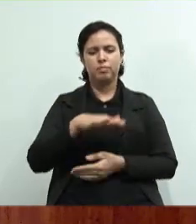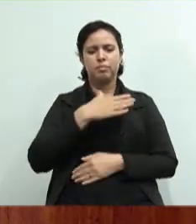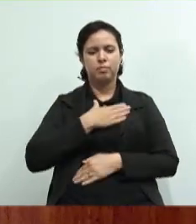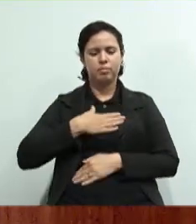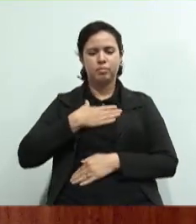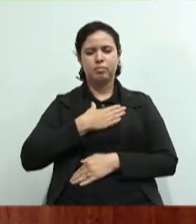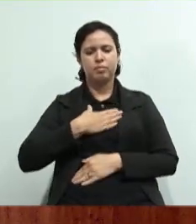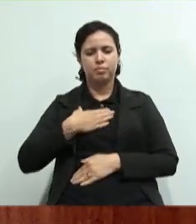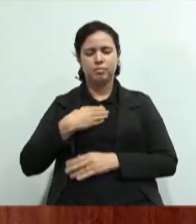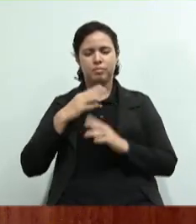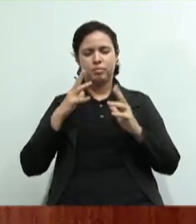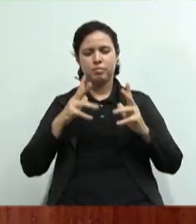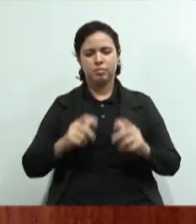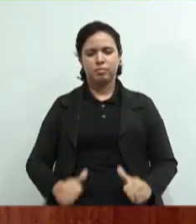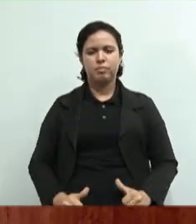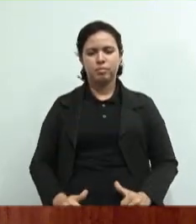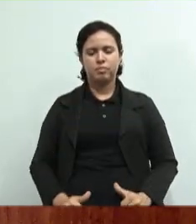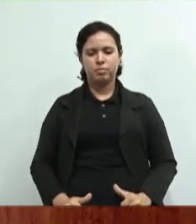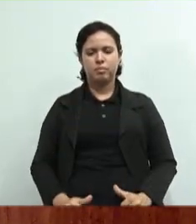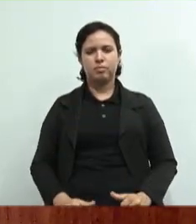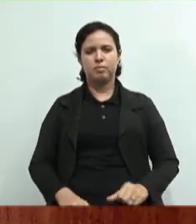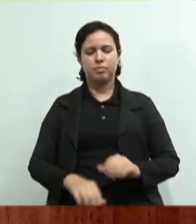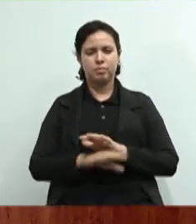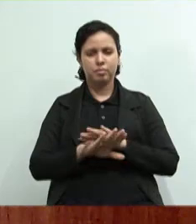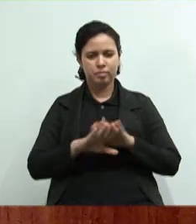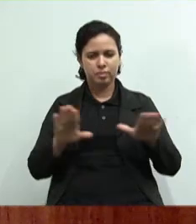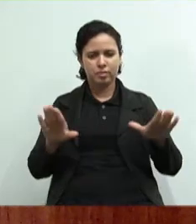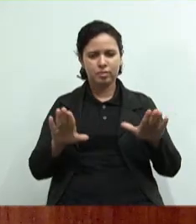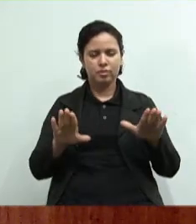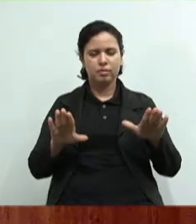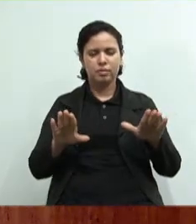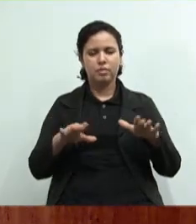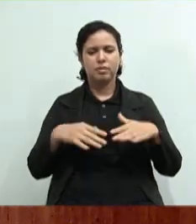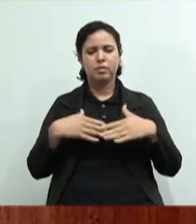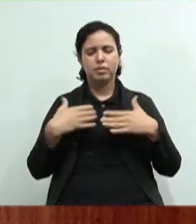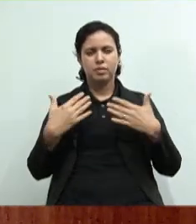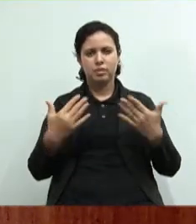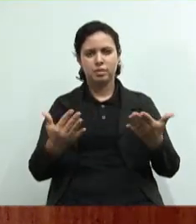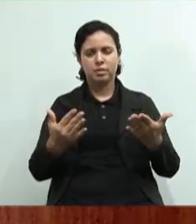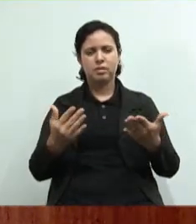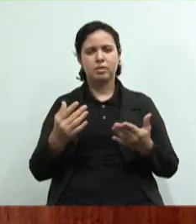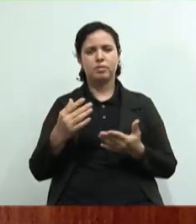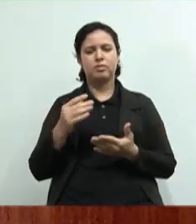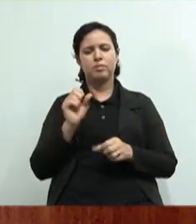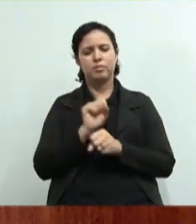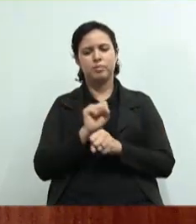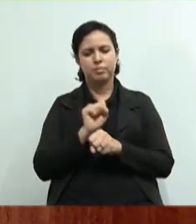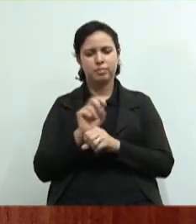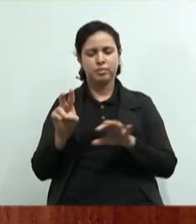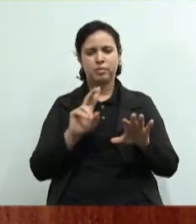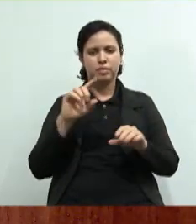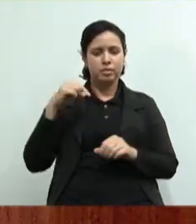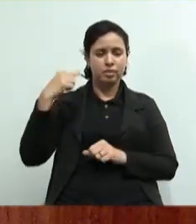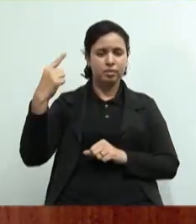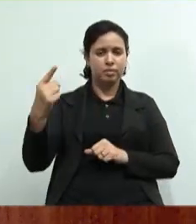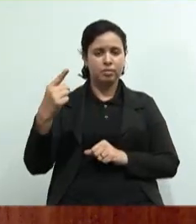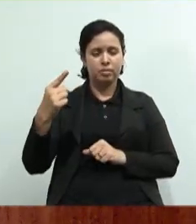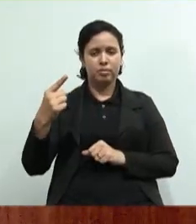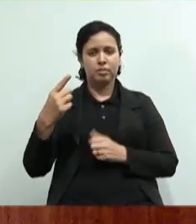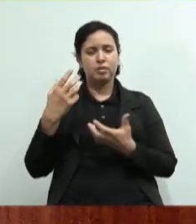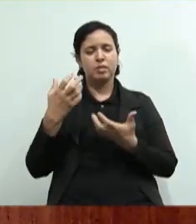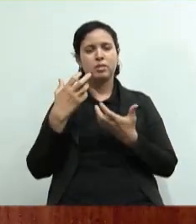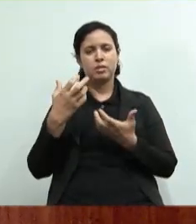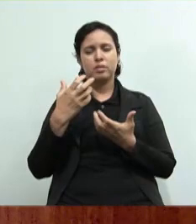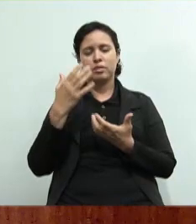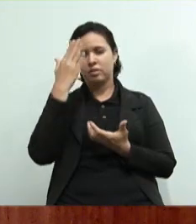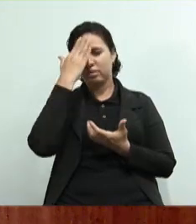agradável, organizado e limpo. Tá, muito pronto, bom. Rayane. Agora, Maria, não fico devendo vocês e aguardo vocês na próxima aula. Só que a gente quer saber a opinião